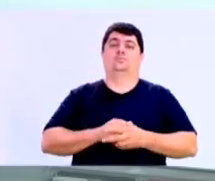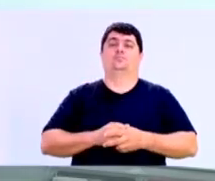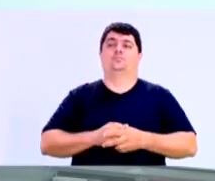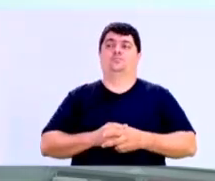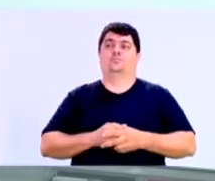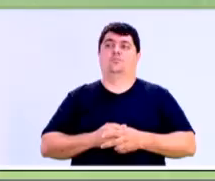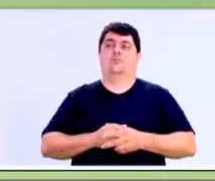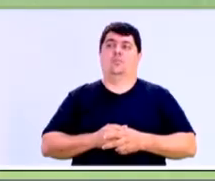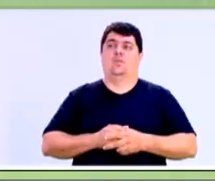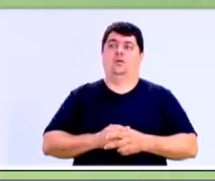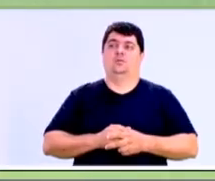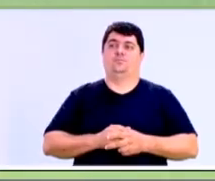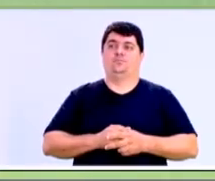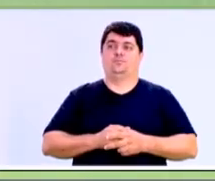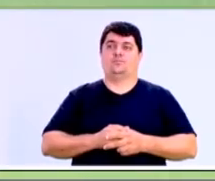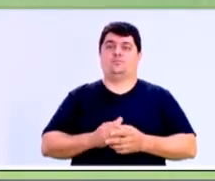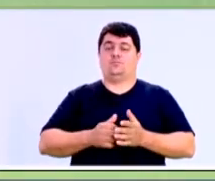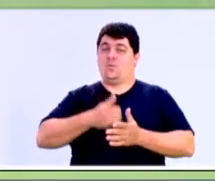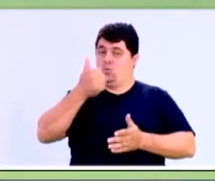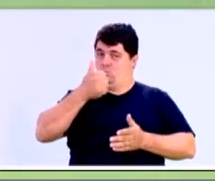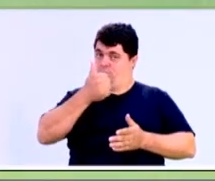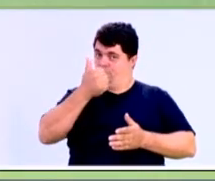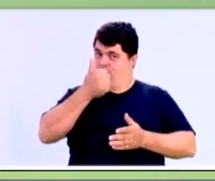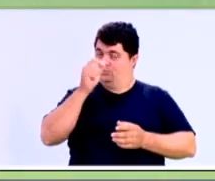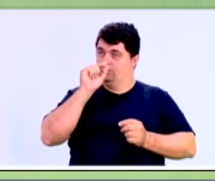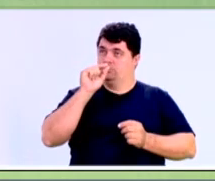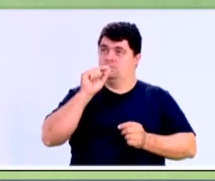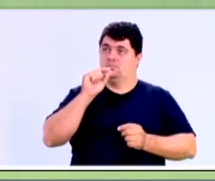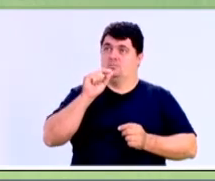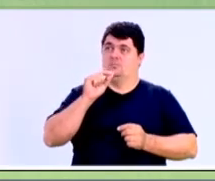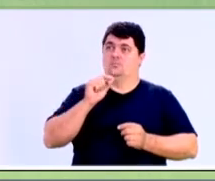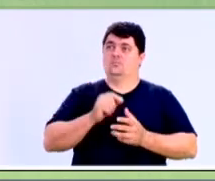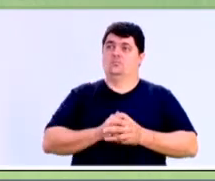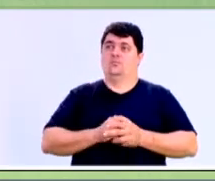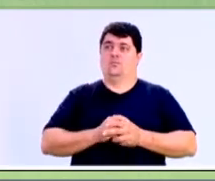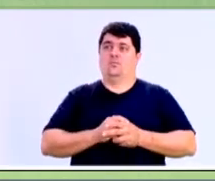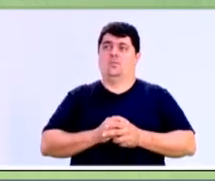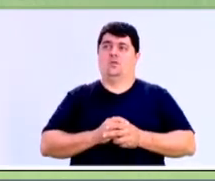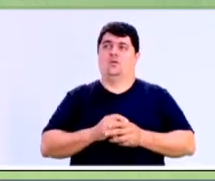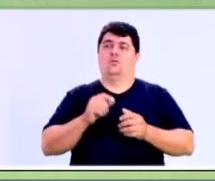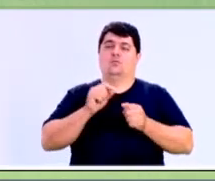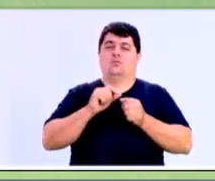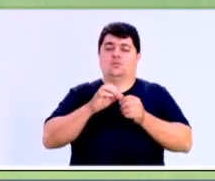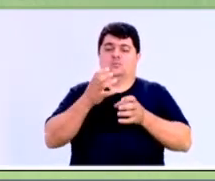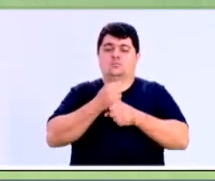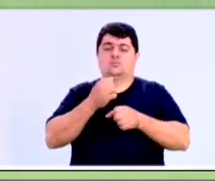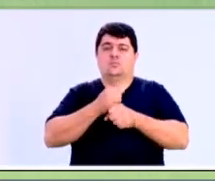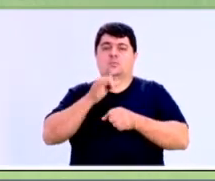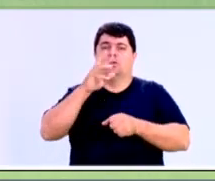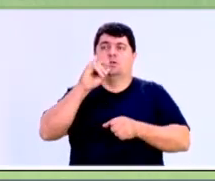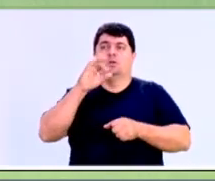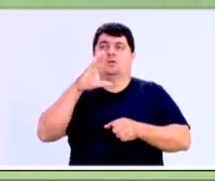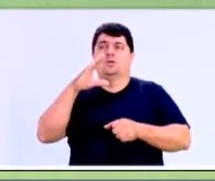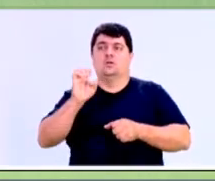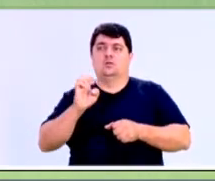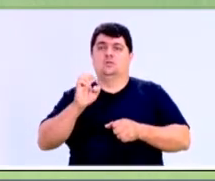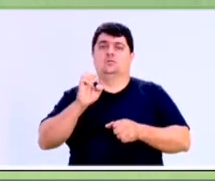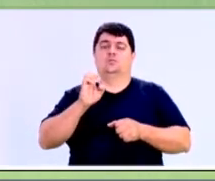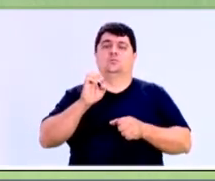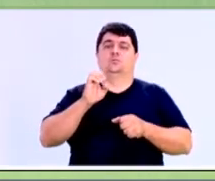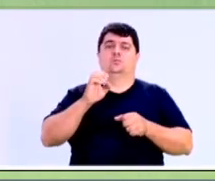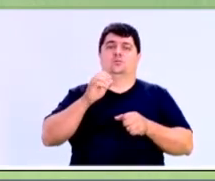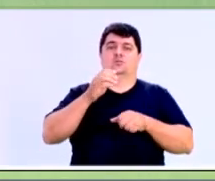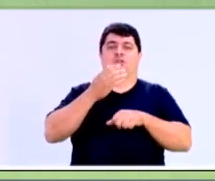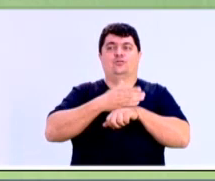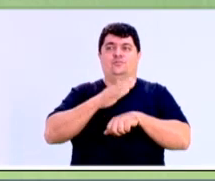nossos cálculos? Então na questão 1, a gente pediu, faça os cálculos dos índices de atividade